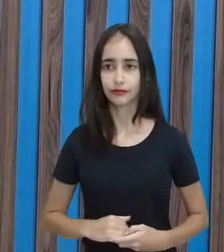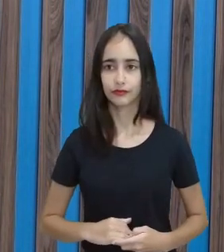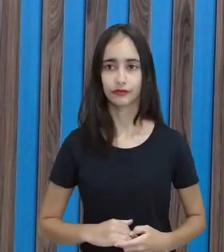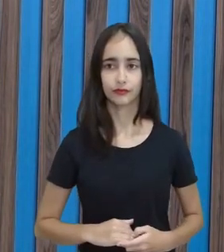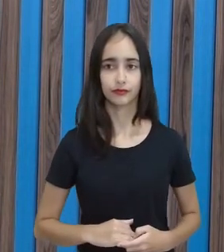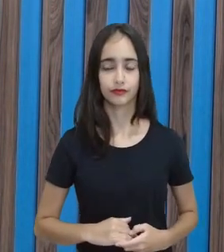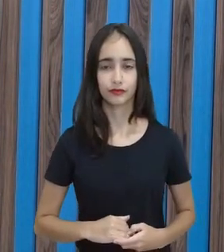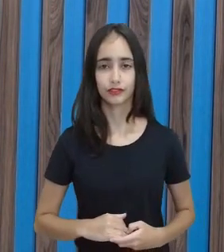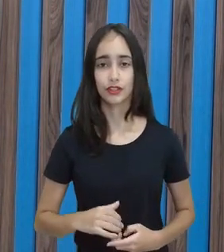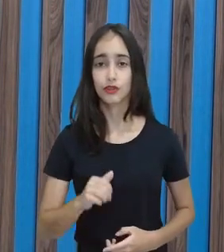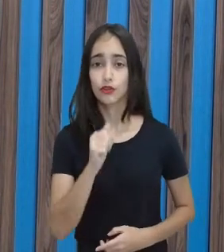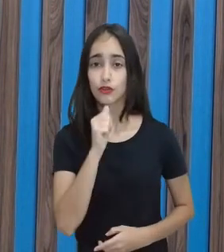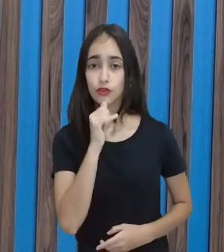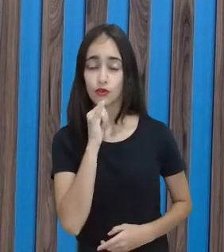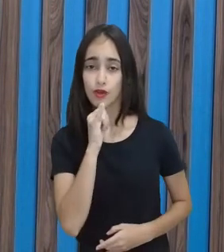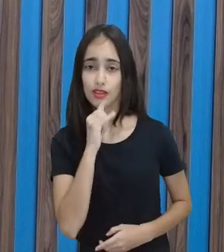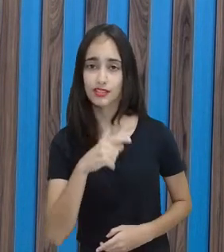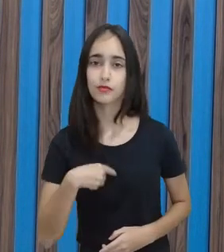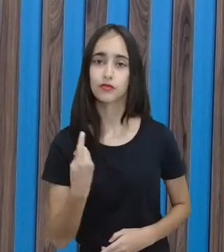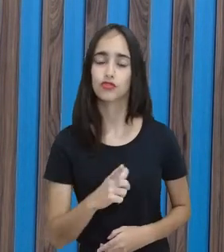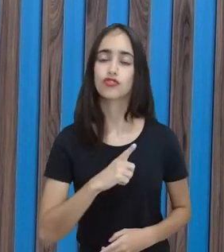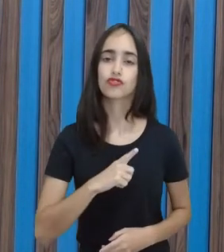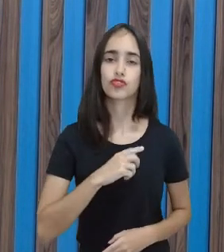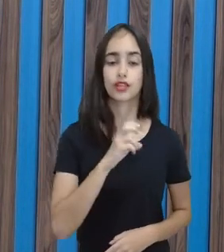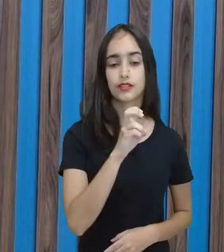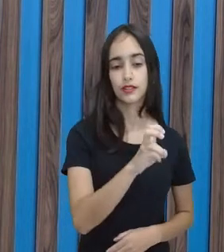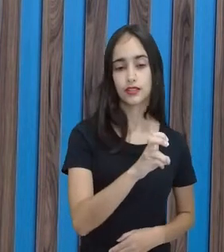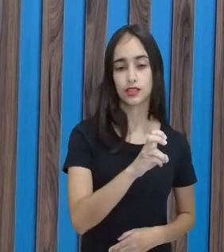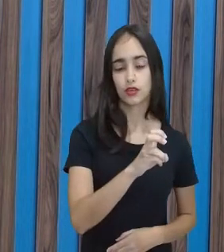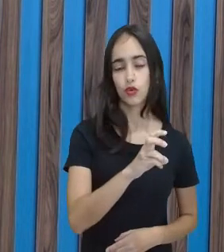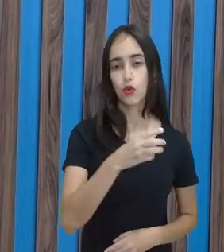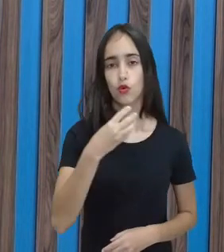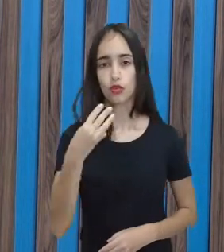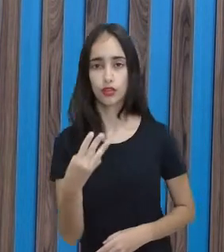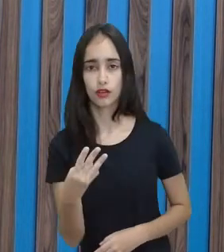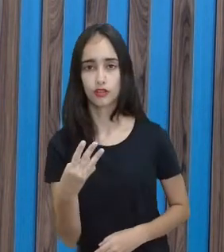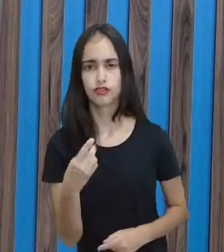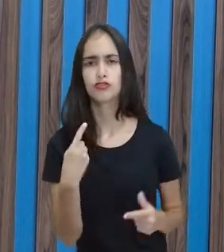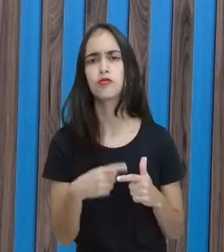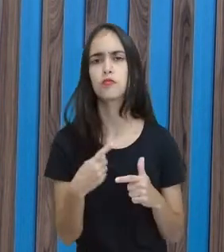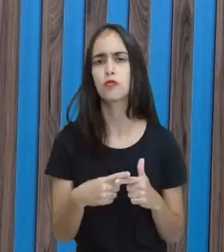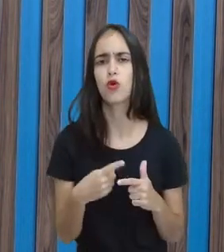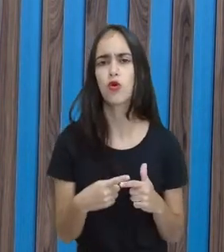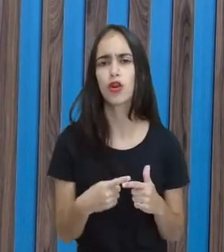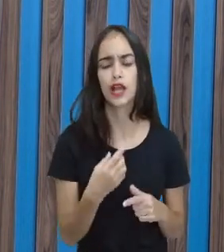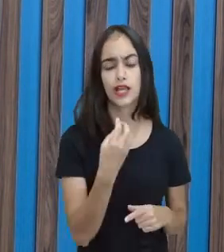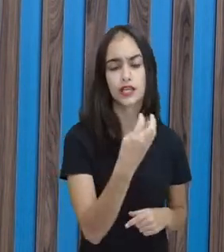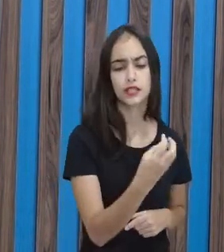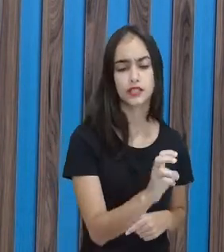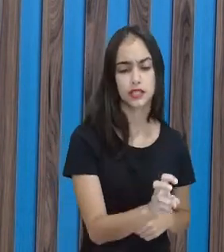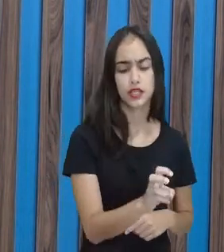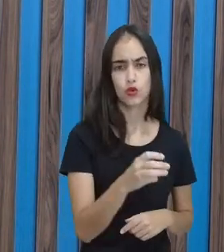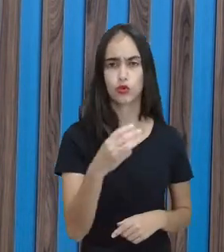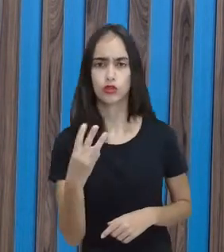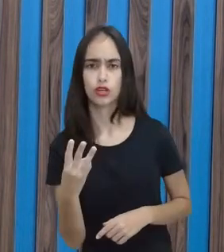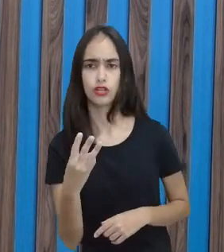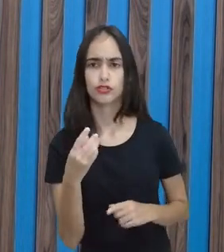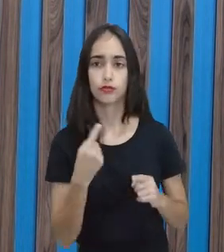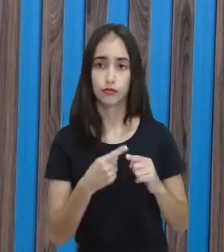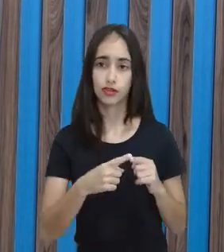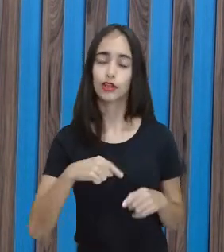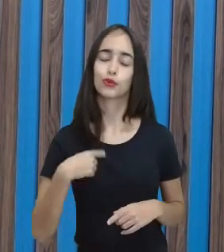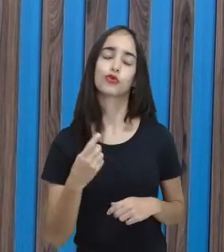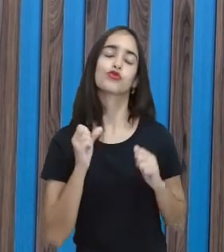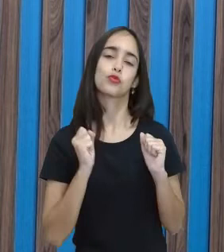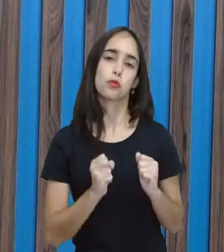a gente considera aqui 5 e 3. Por que 5 e por que 3? A gente pode contar. Tem aqui o 0, eu